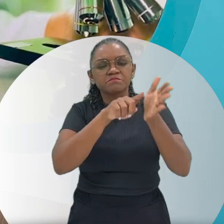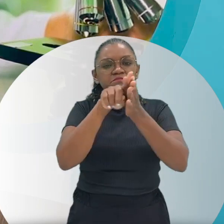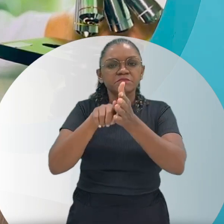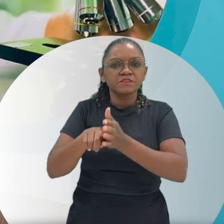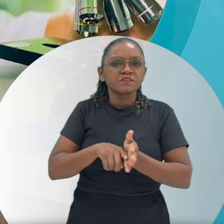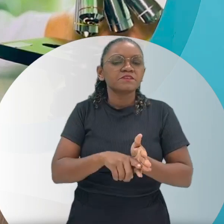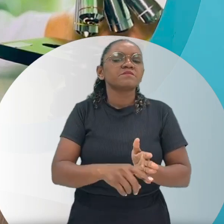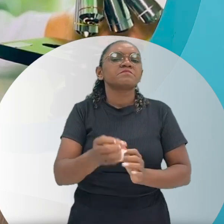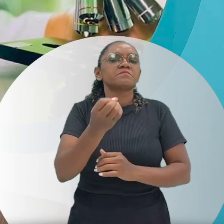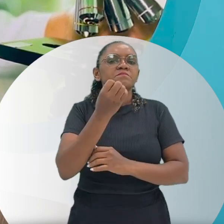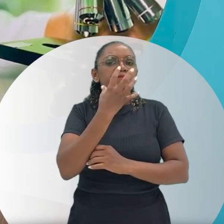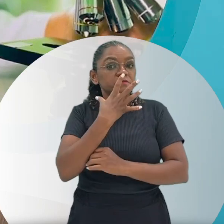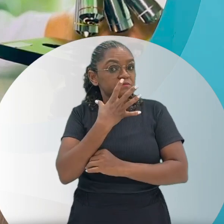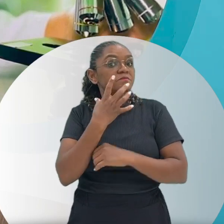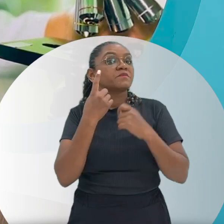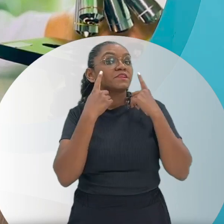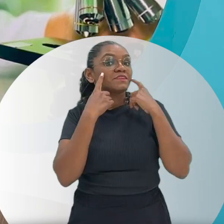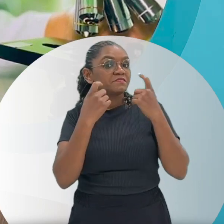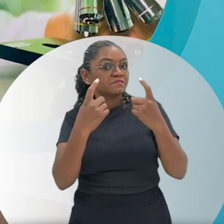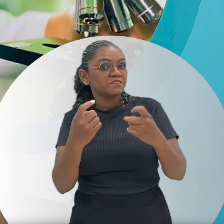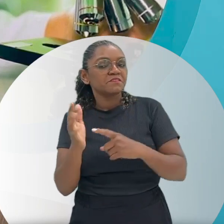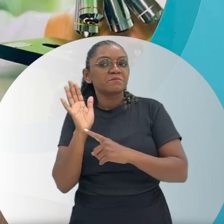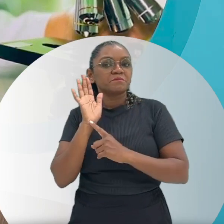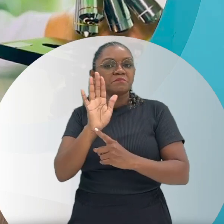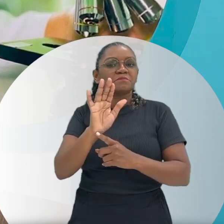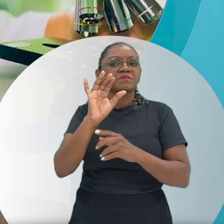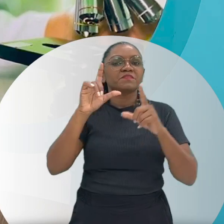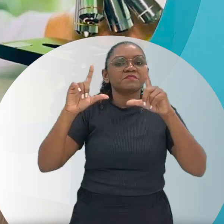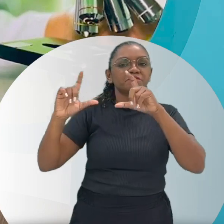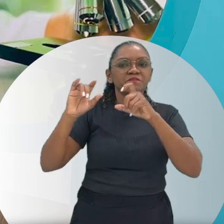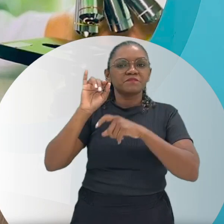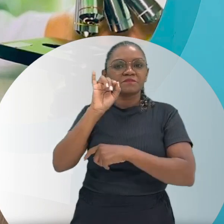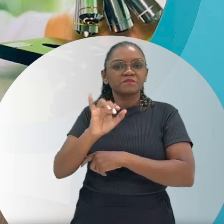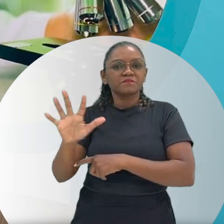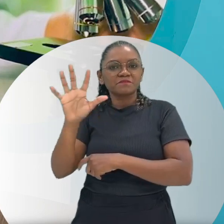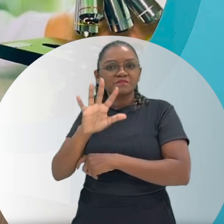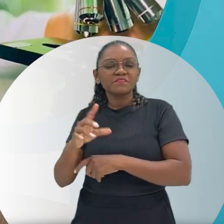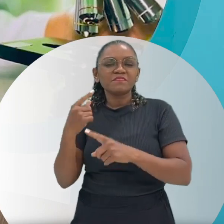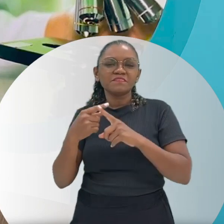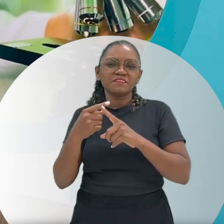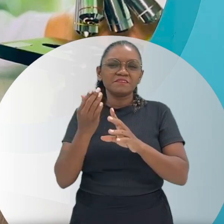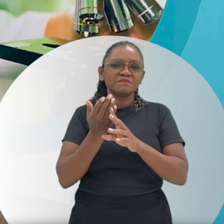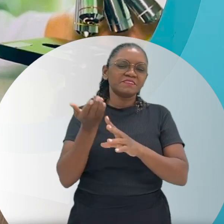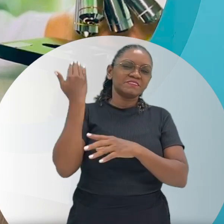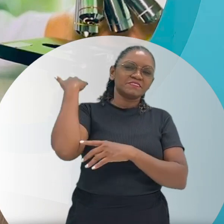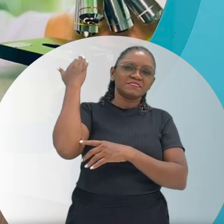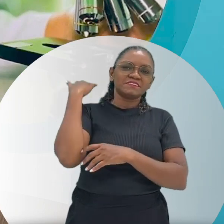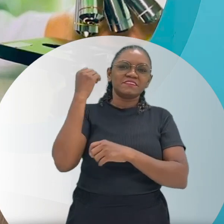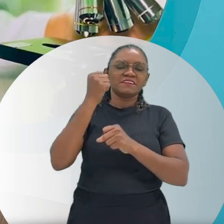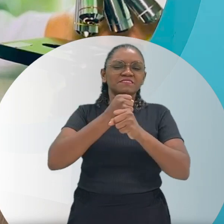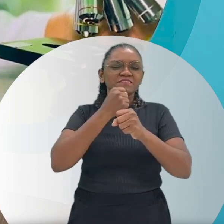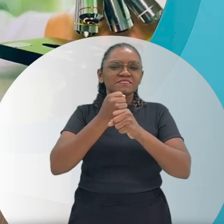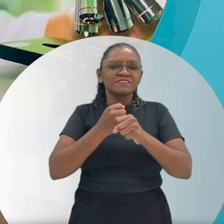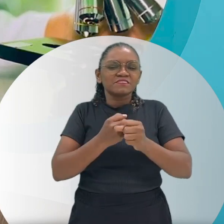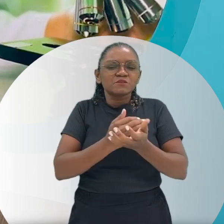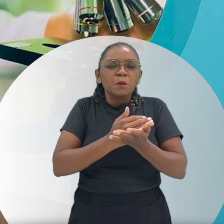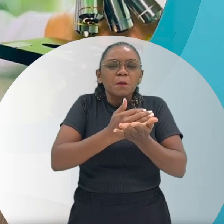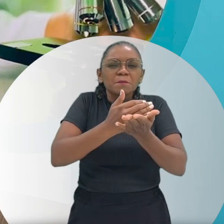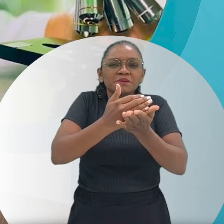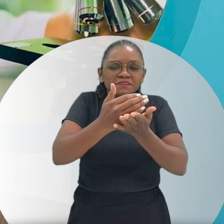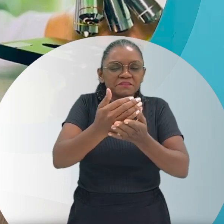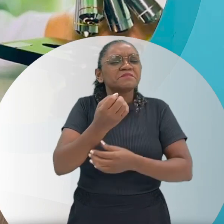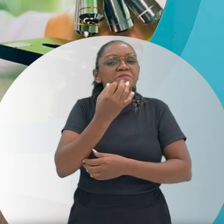é muito interessante o senhor trazer uma imagem assim do prédio cru, assim, Sim. né? De um momento ali de Foi, fundação mesmo, foi um né?